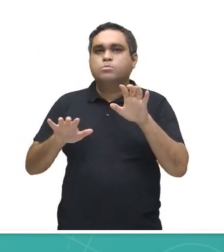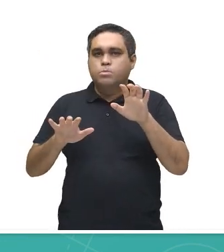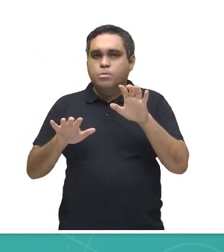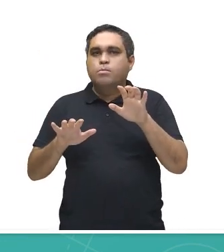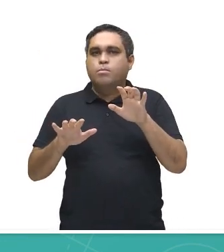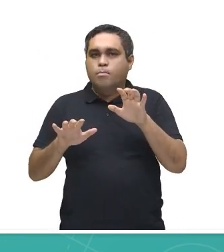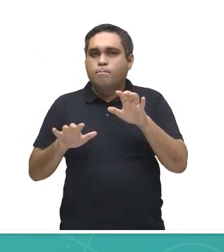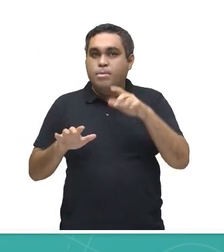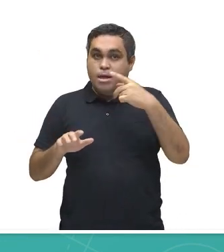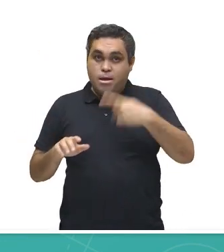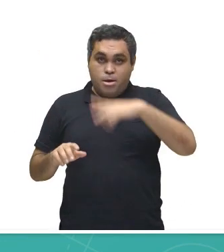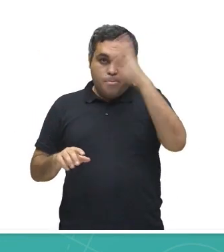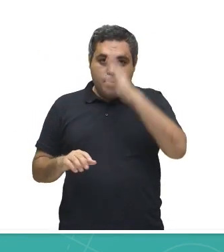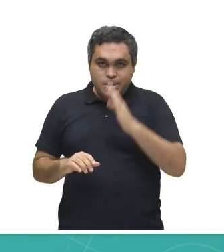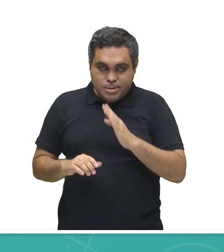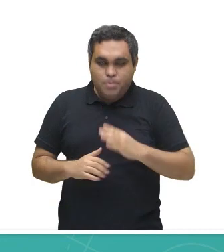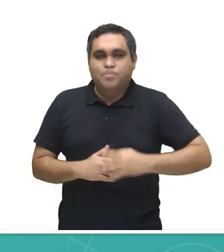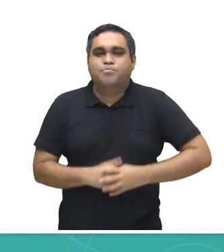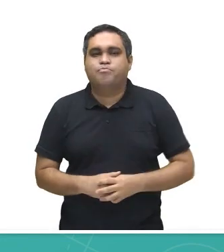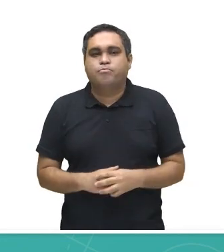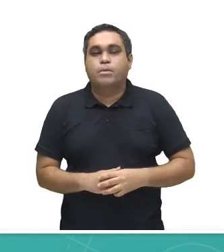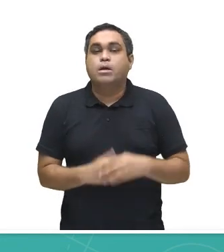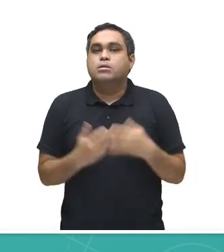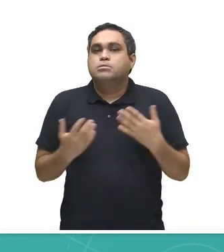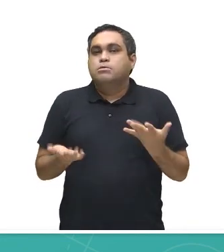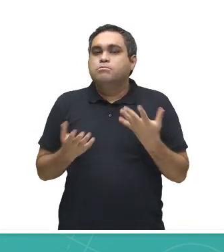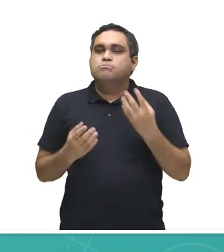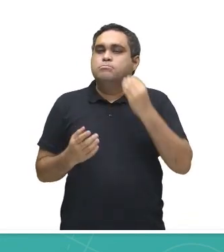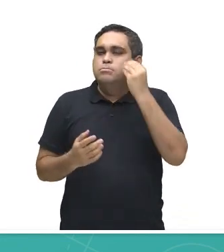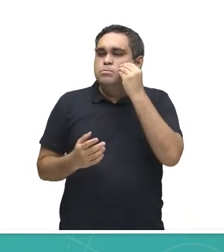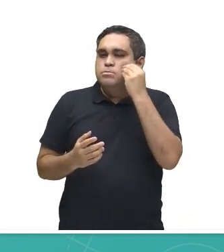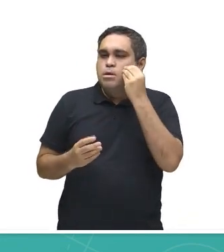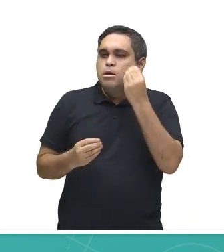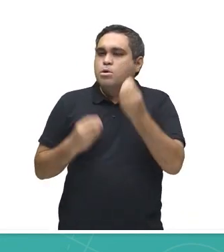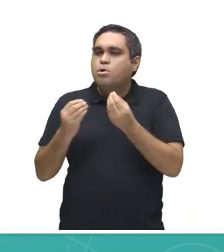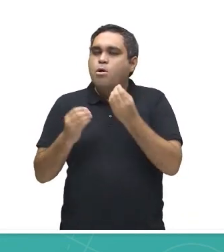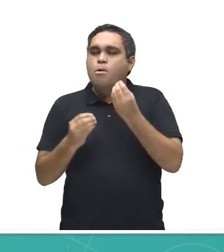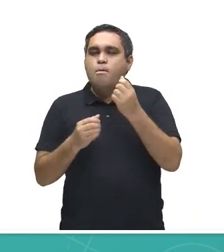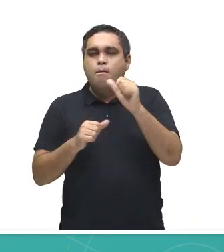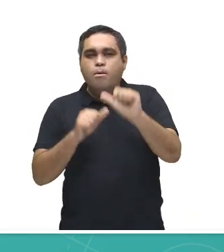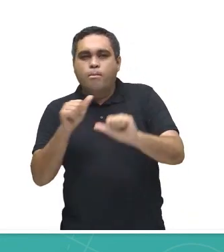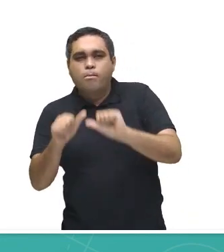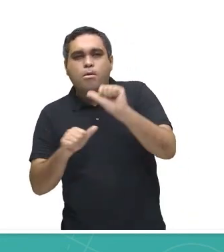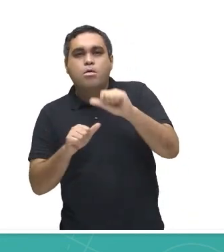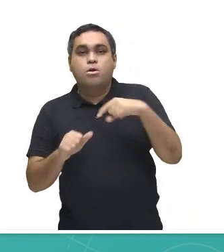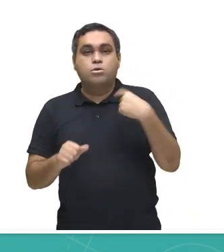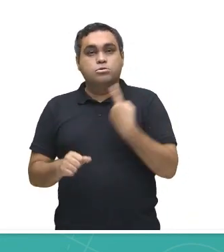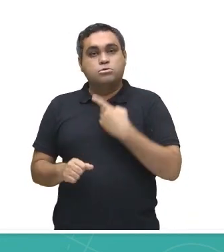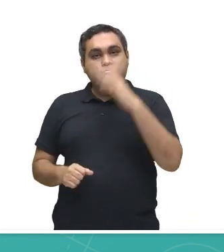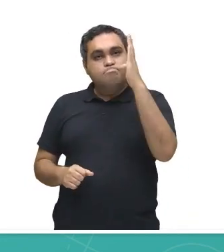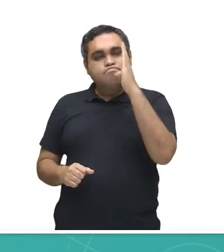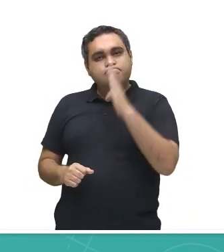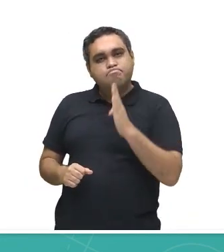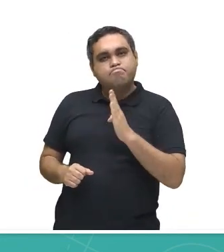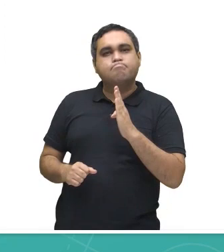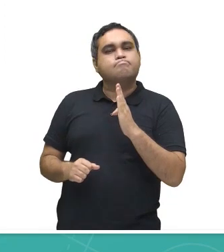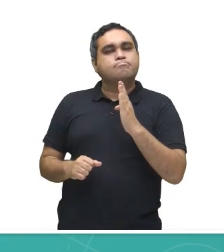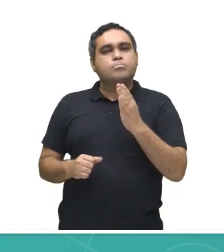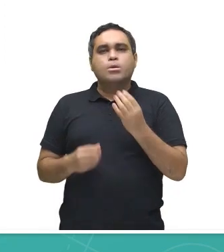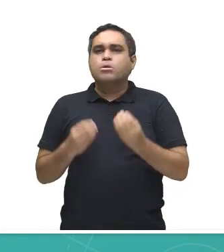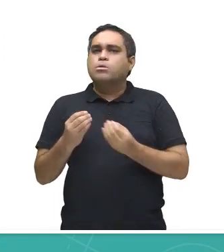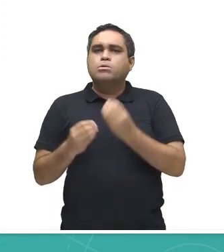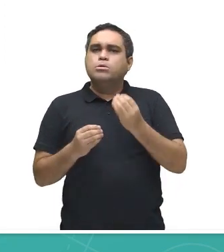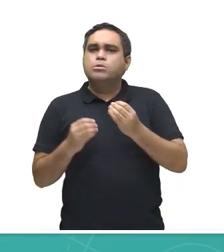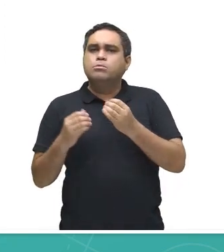histórico-territorial do Brasil. Vamos verificar essas transformações que o nosso país ele acabou tendo no